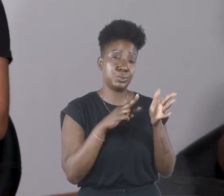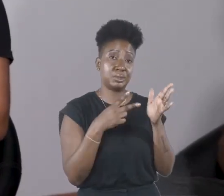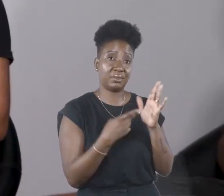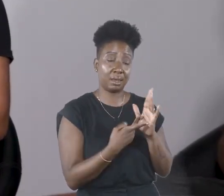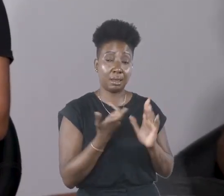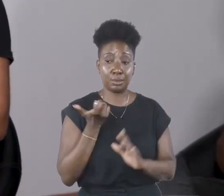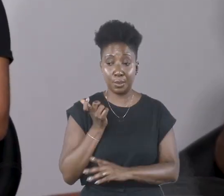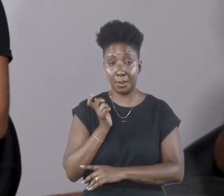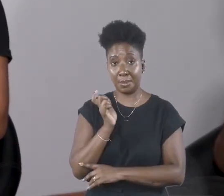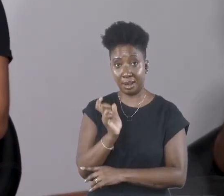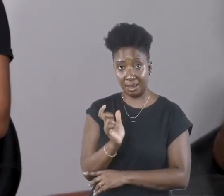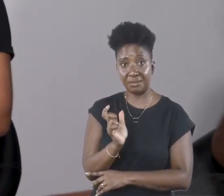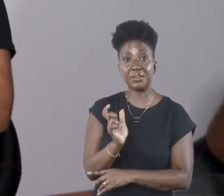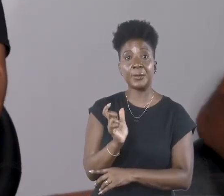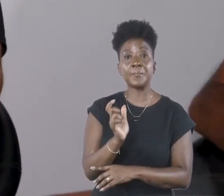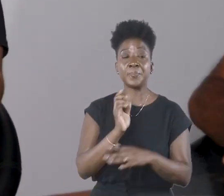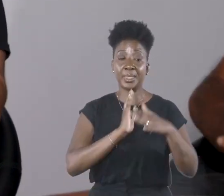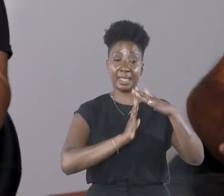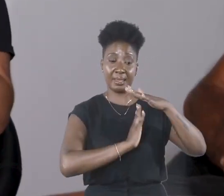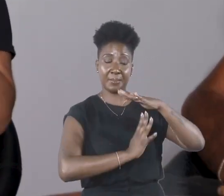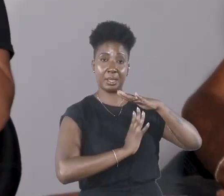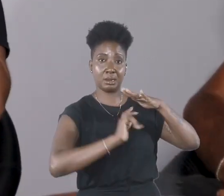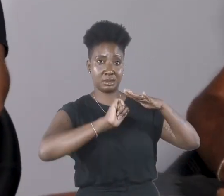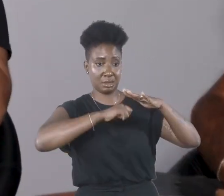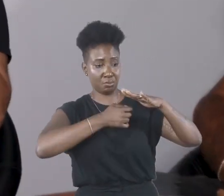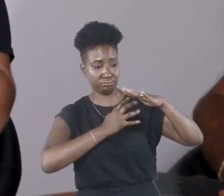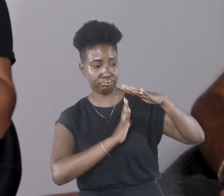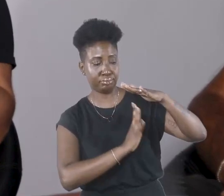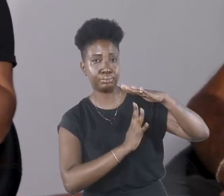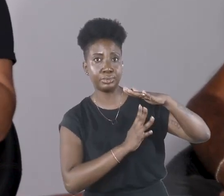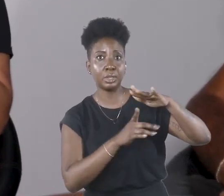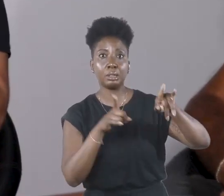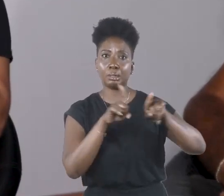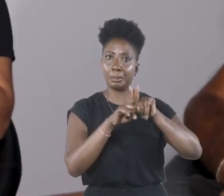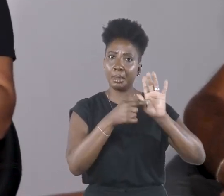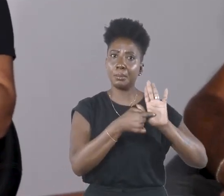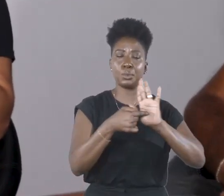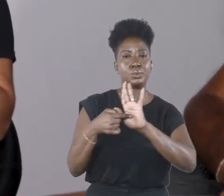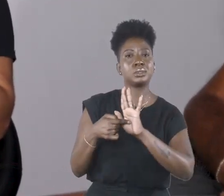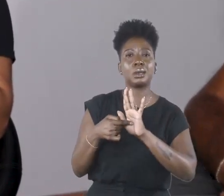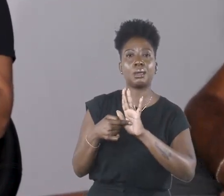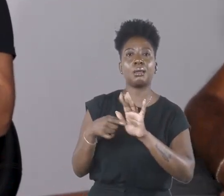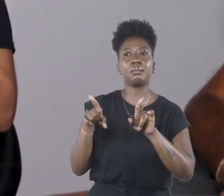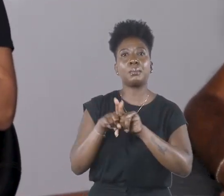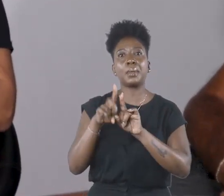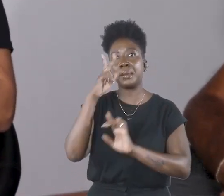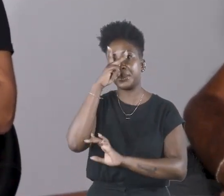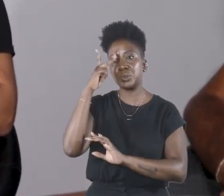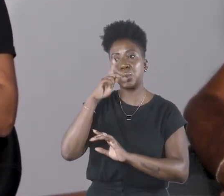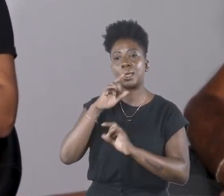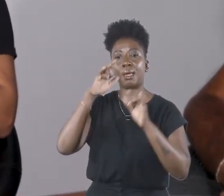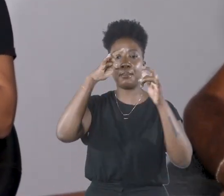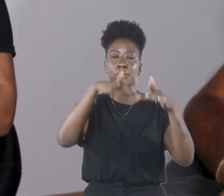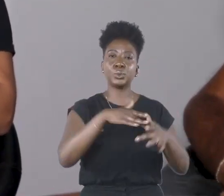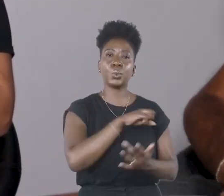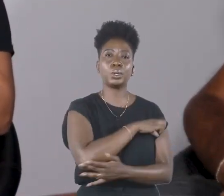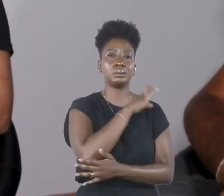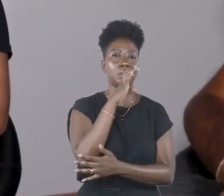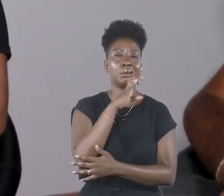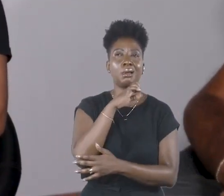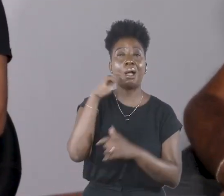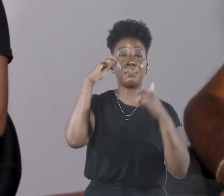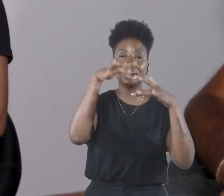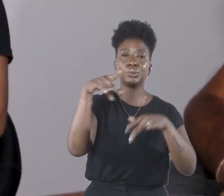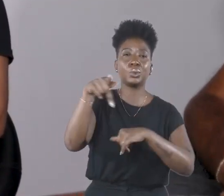experiência do refúgio significa. A palavra migrante, às vezes, ela fica meio solta e a gente tem termos como, por exemplo, expatriado, que